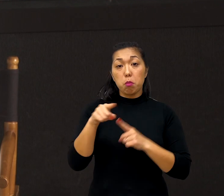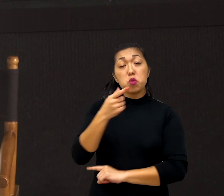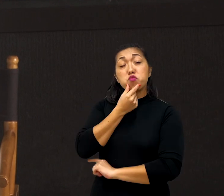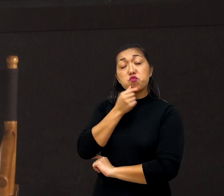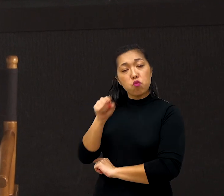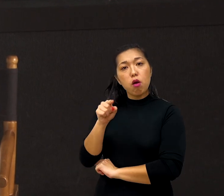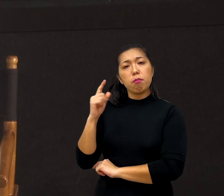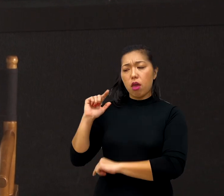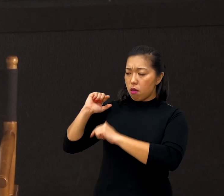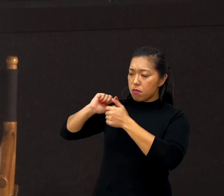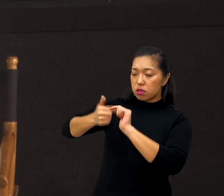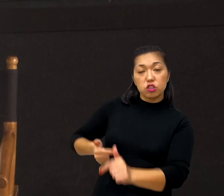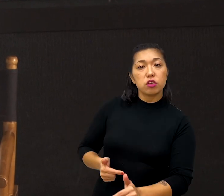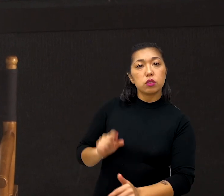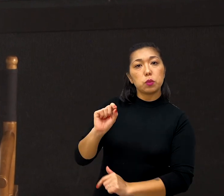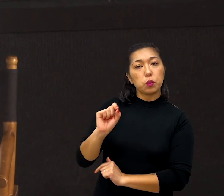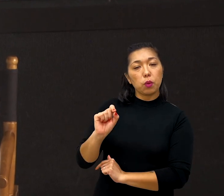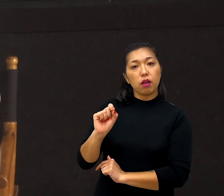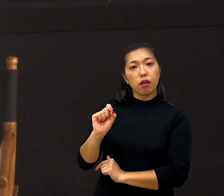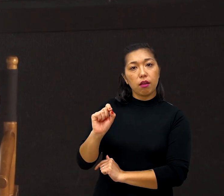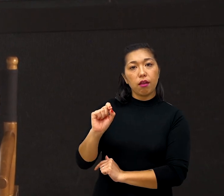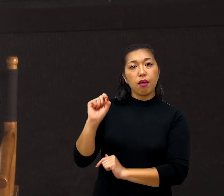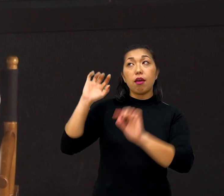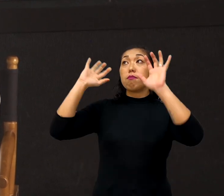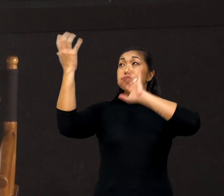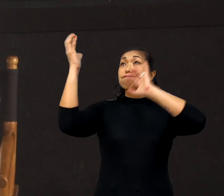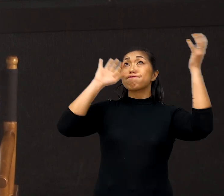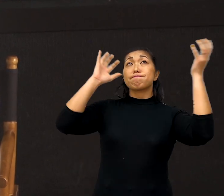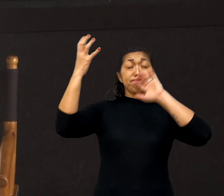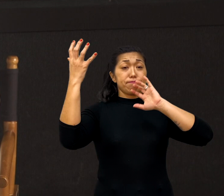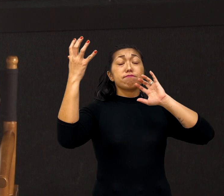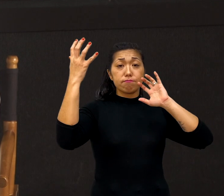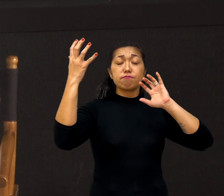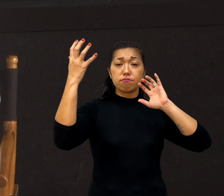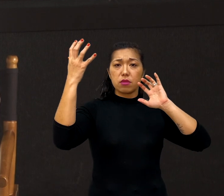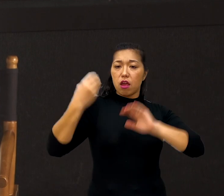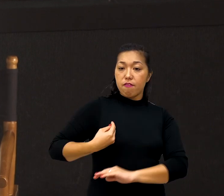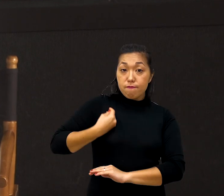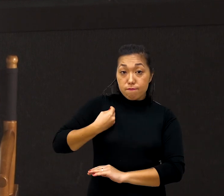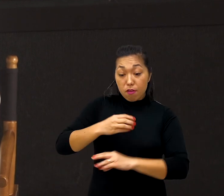geração que deixou um dos maiores eventos climáticos que acontece e